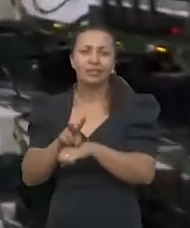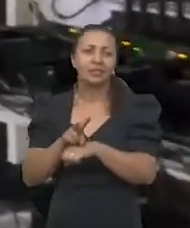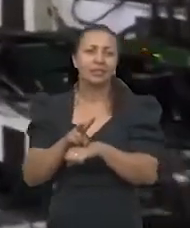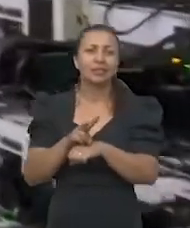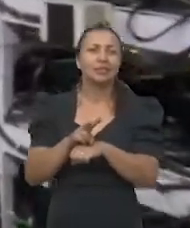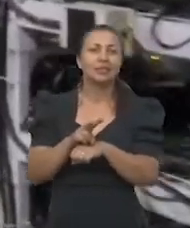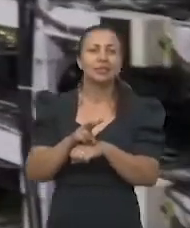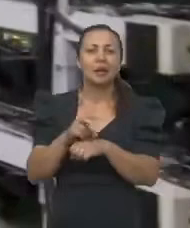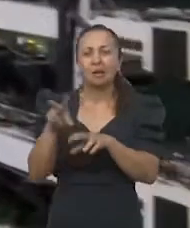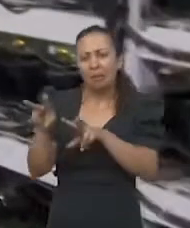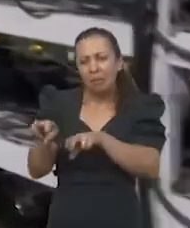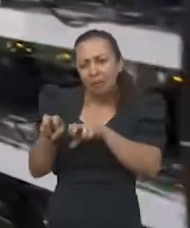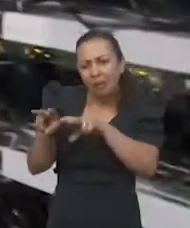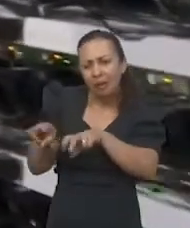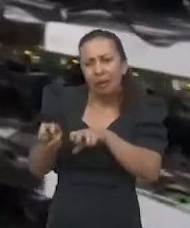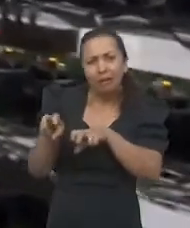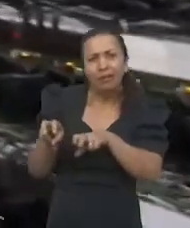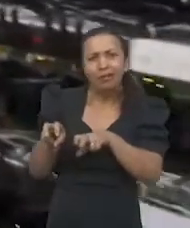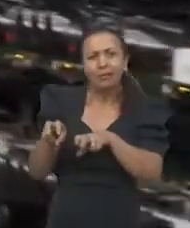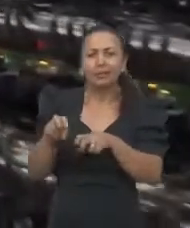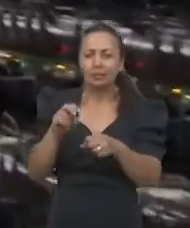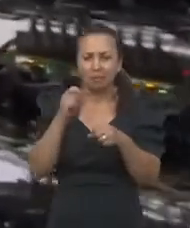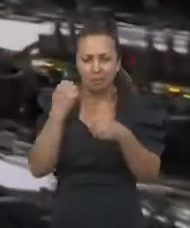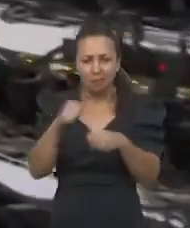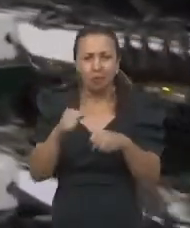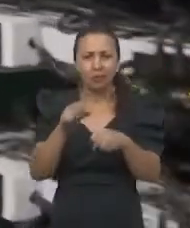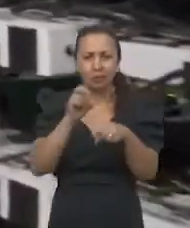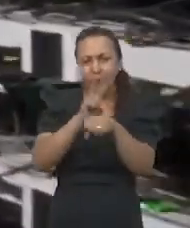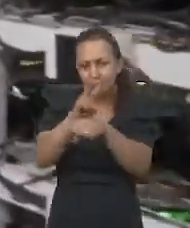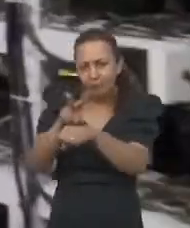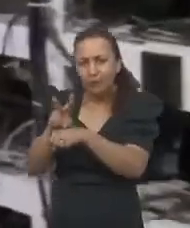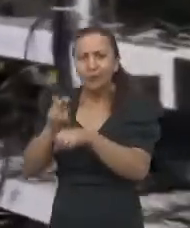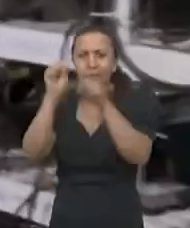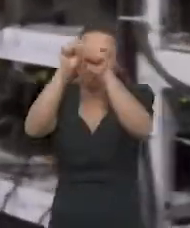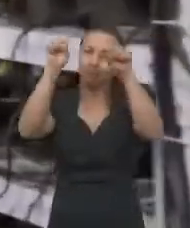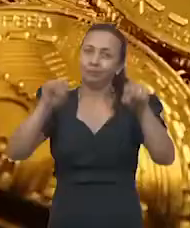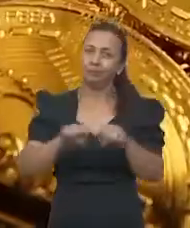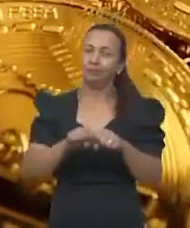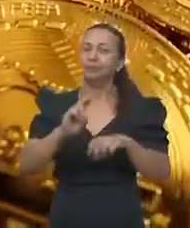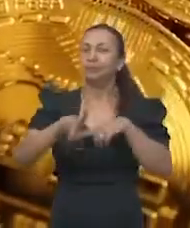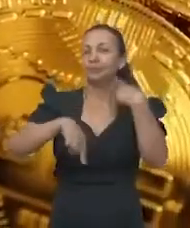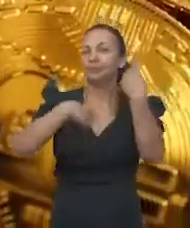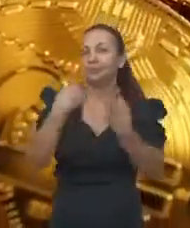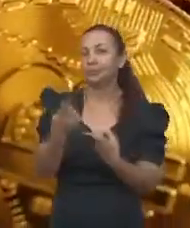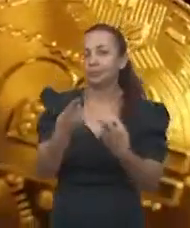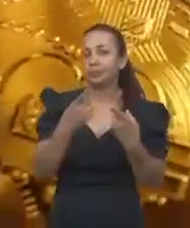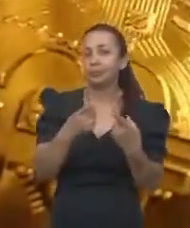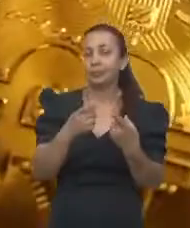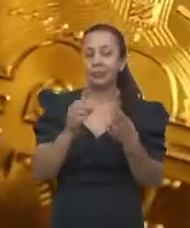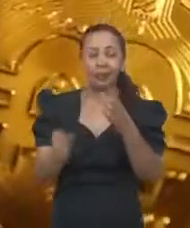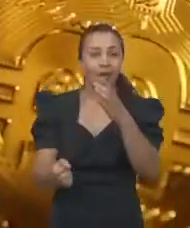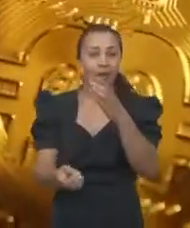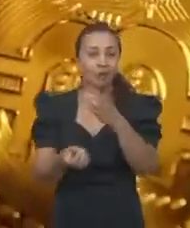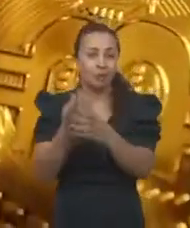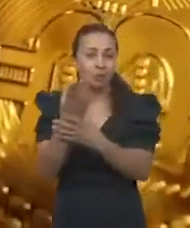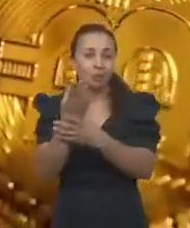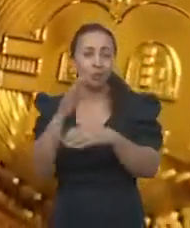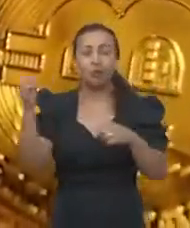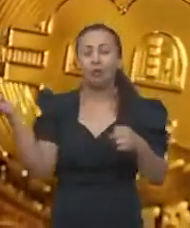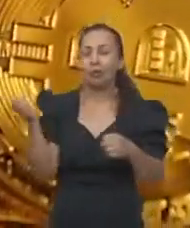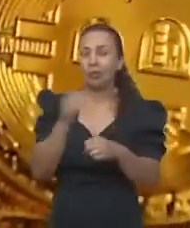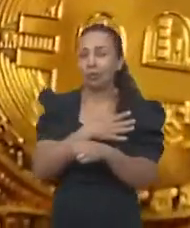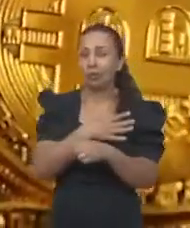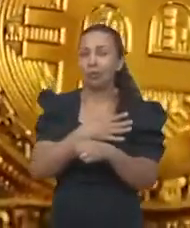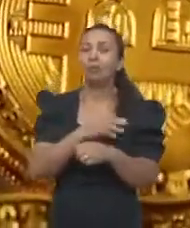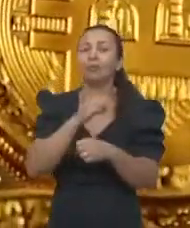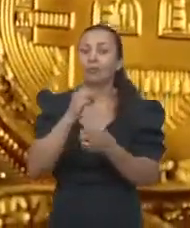fiscalizar, digamos assim, que são os mineradores, né, eles podem fiscalizar o sistema e a partir disso, gerar novas